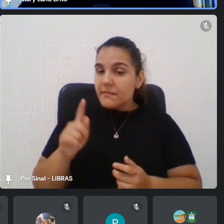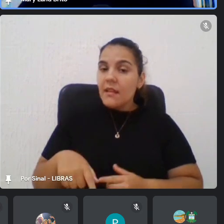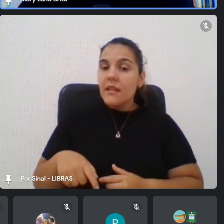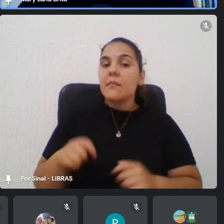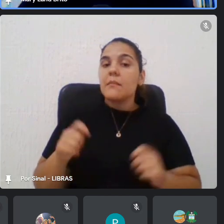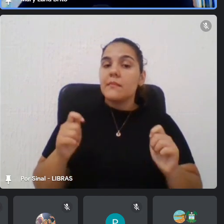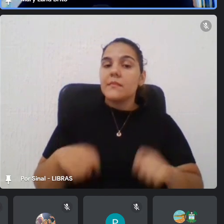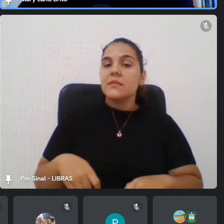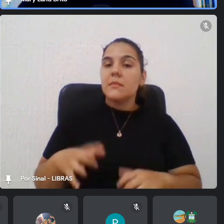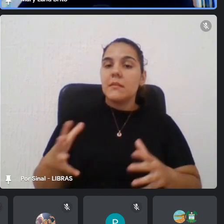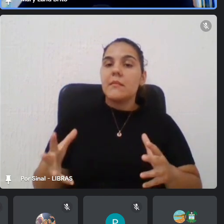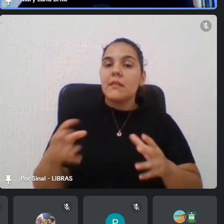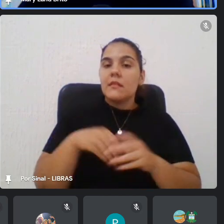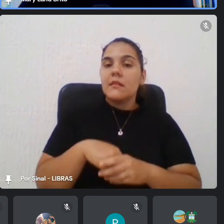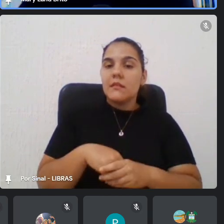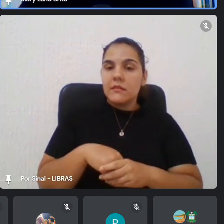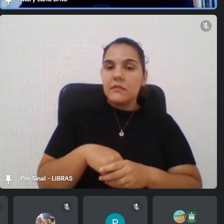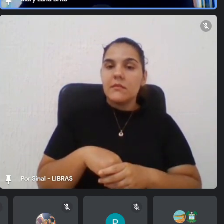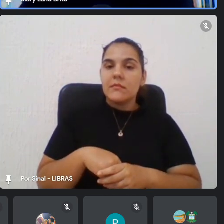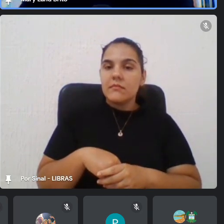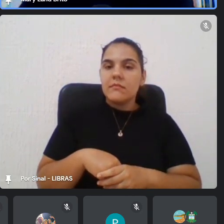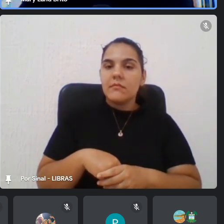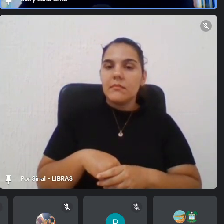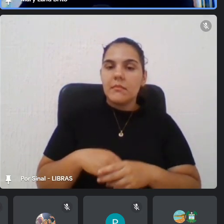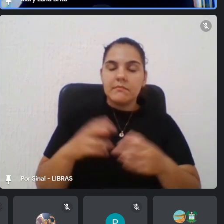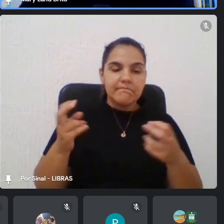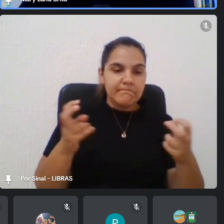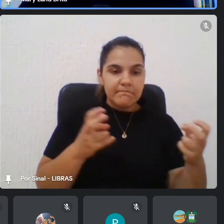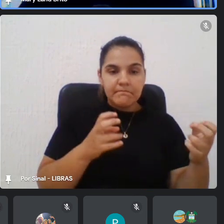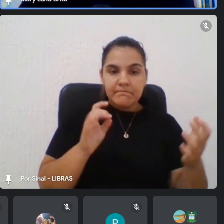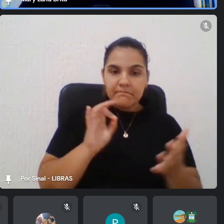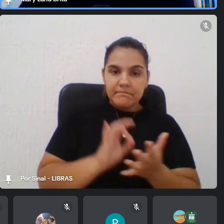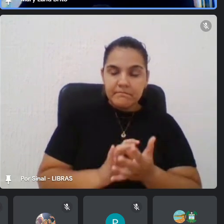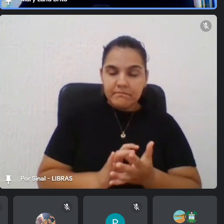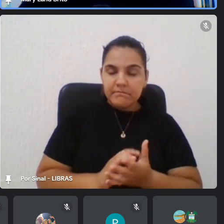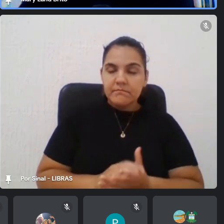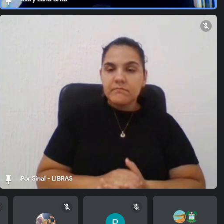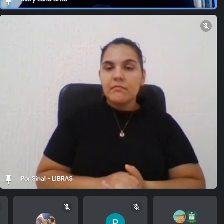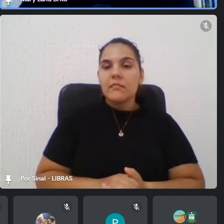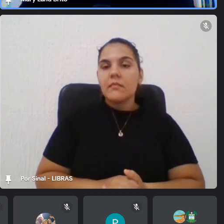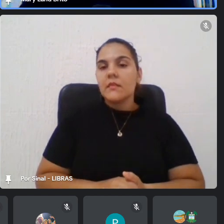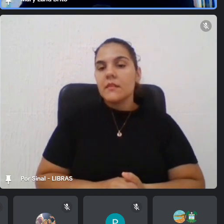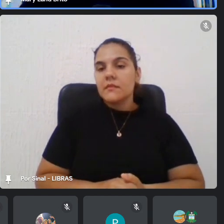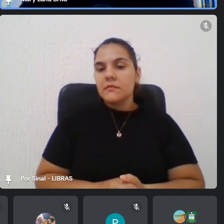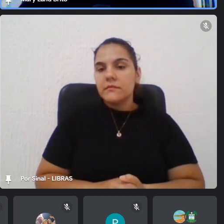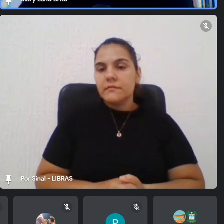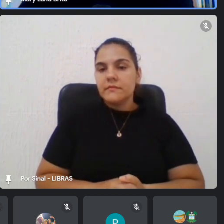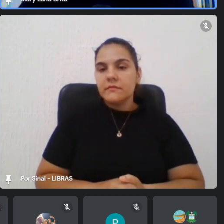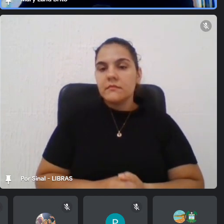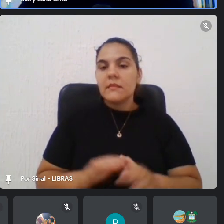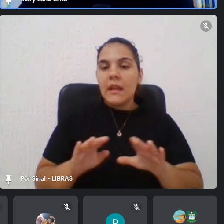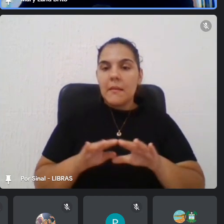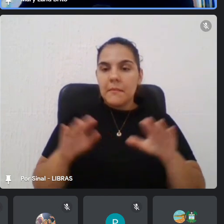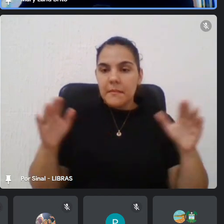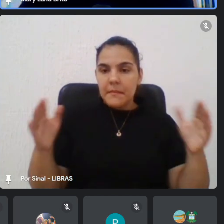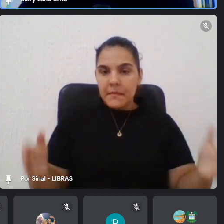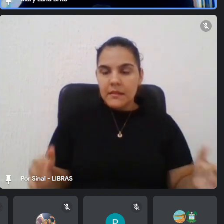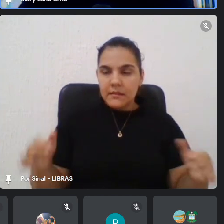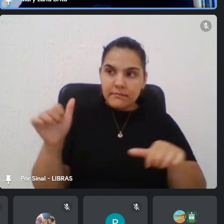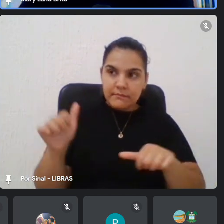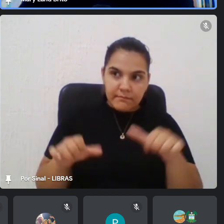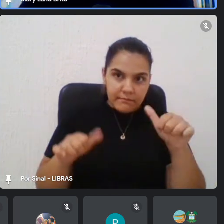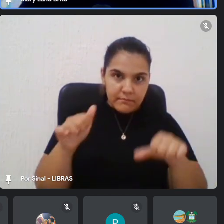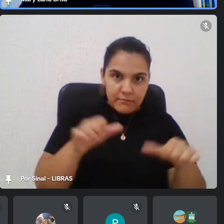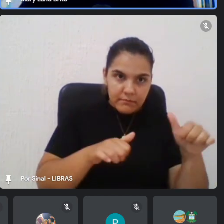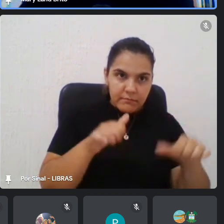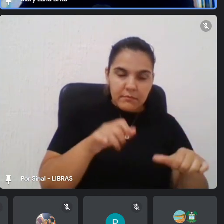à veracidade das autodeclarações, né, e para além da banca de heteroidentificação para pretos